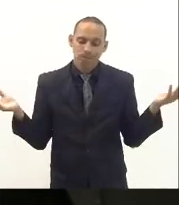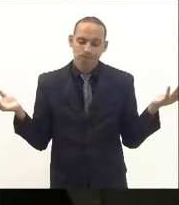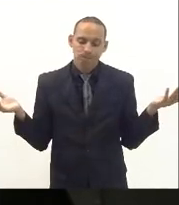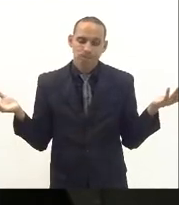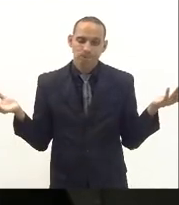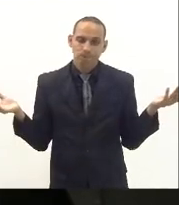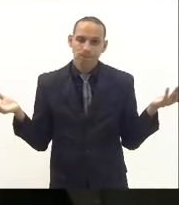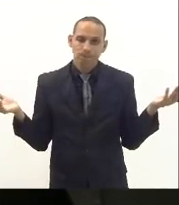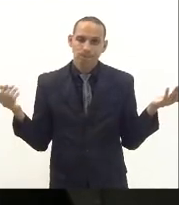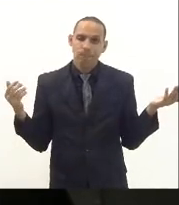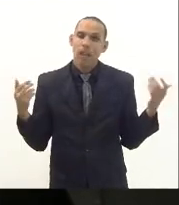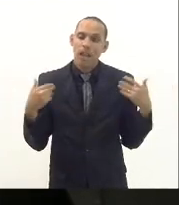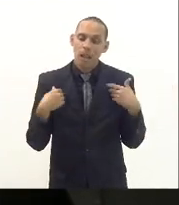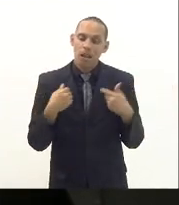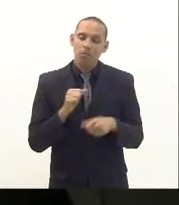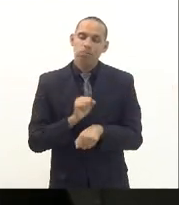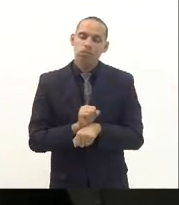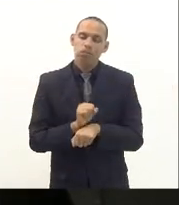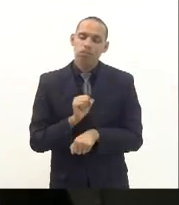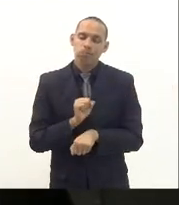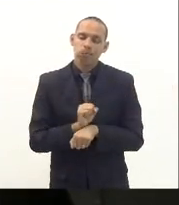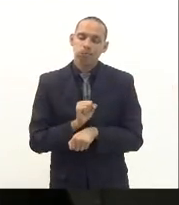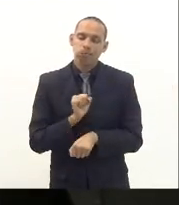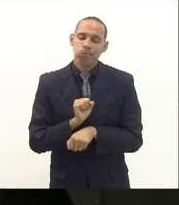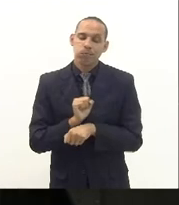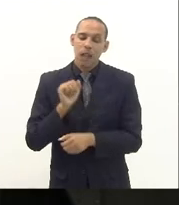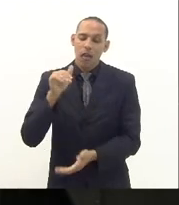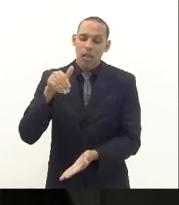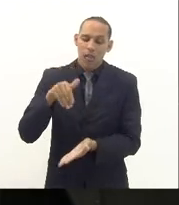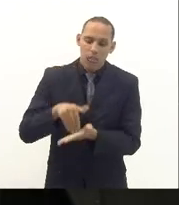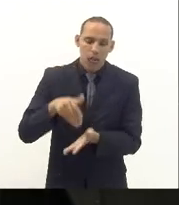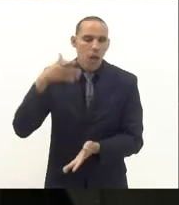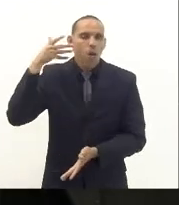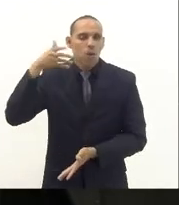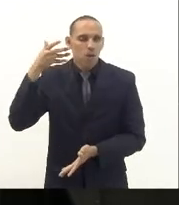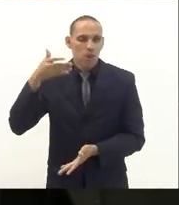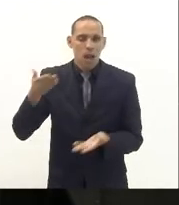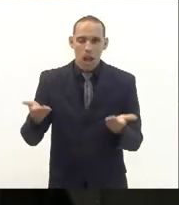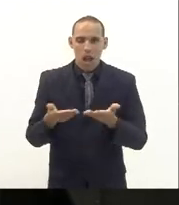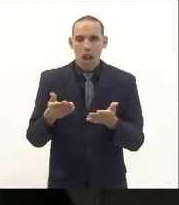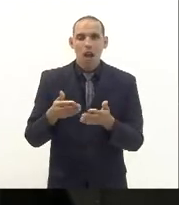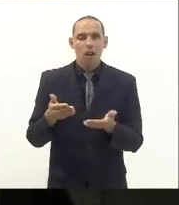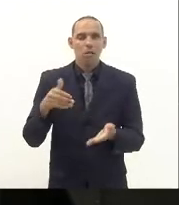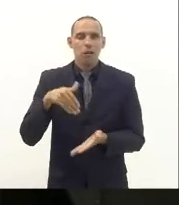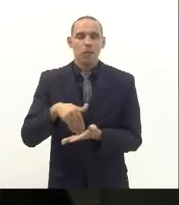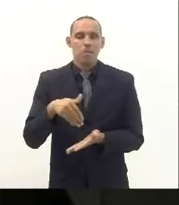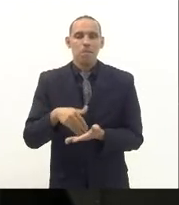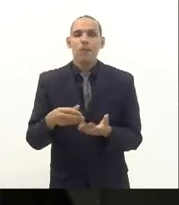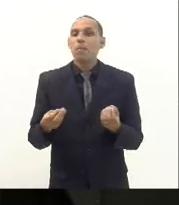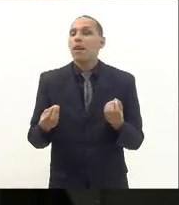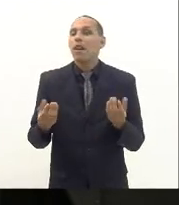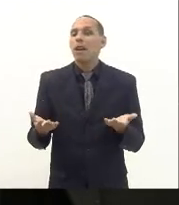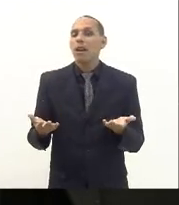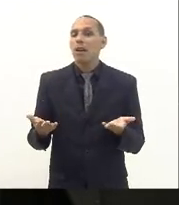e aguardei pacientemente o Sprint final para fazer essa notação porque cá entre